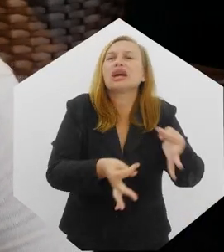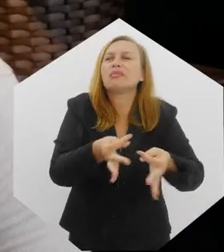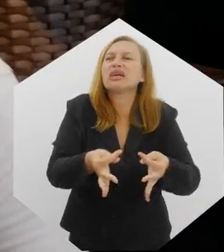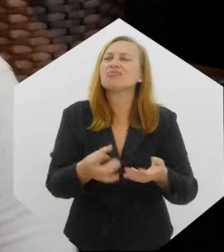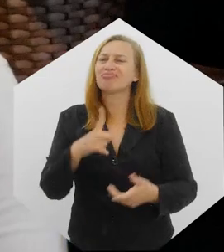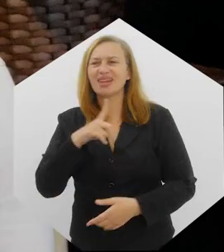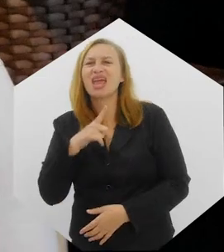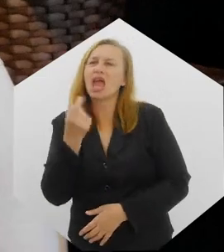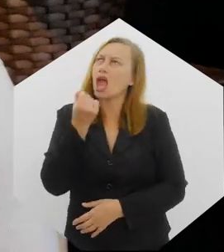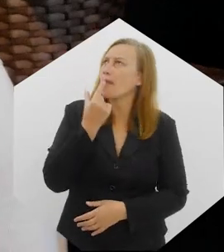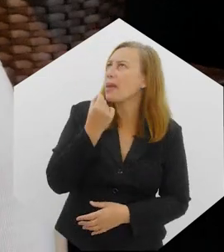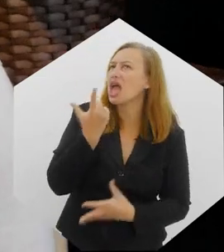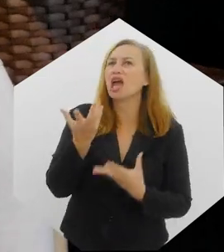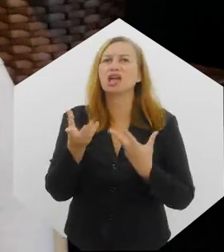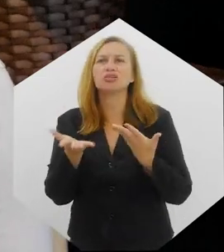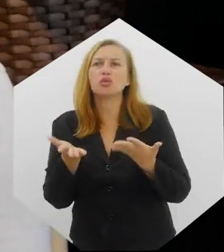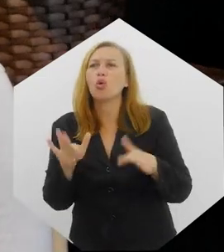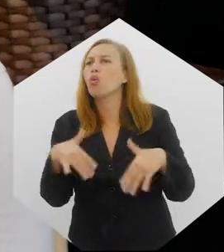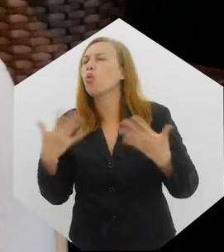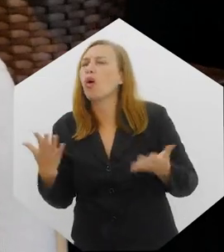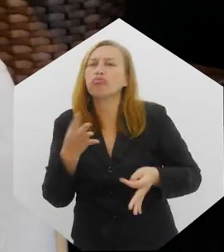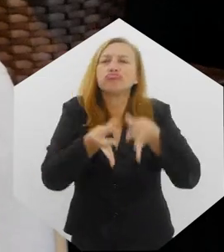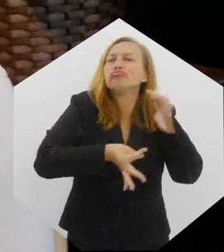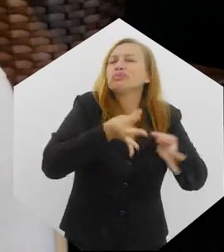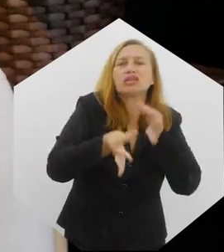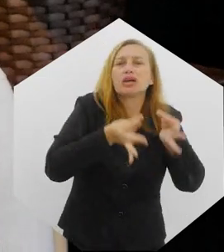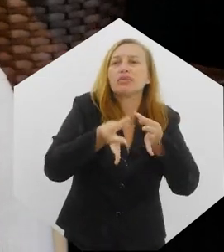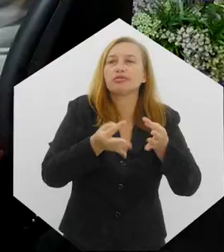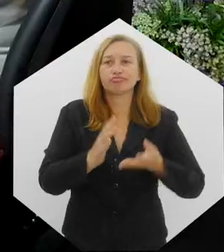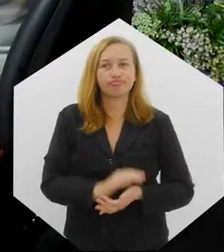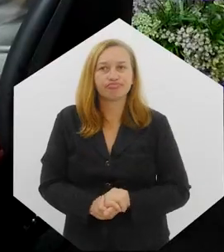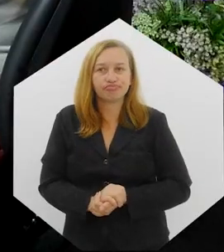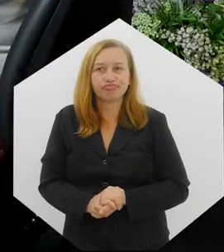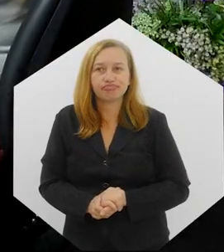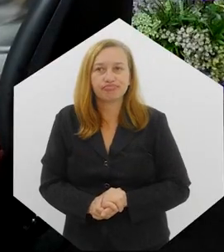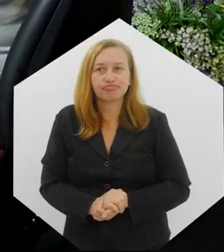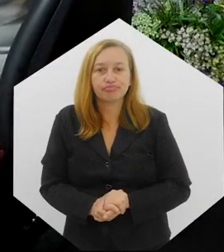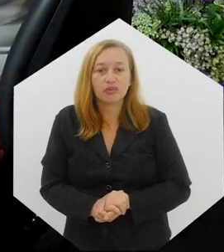convive, né? Tem medicação? Enfim, qual é o tratamento?